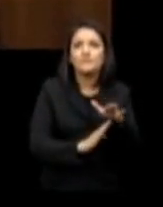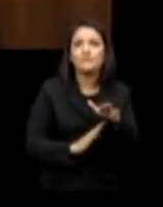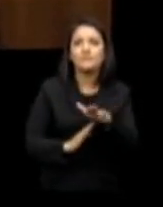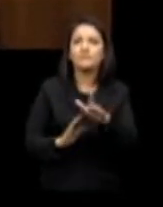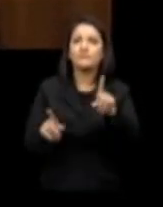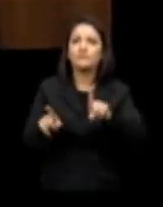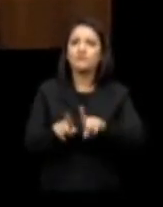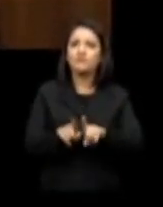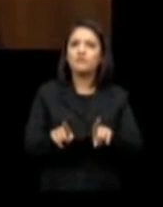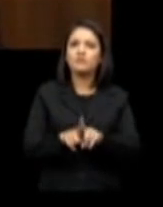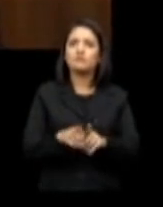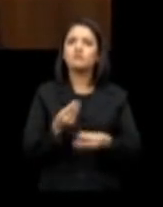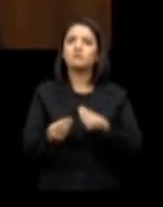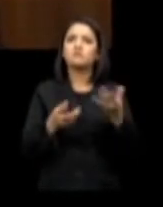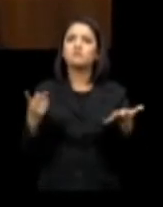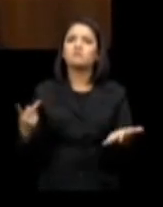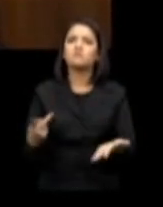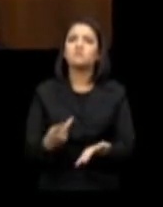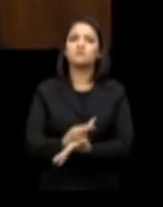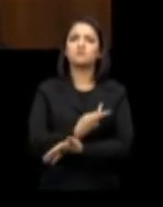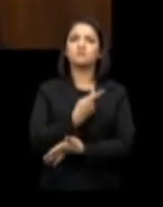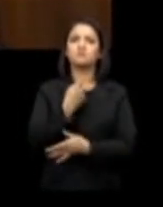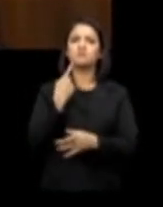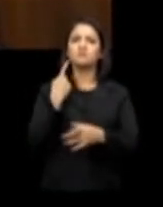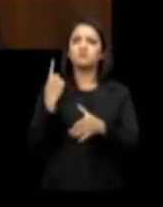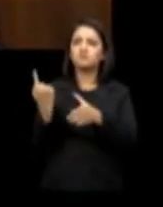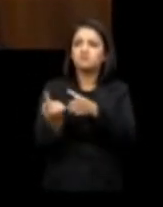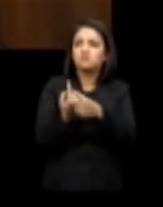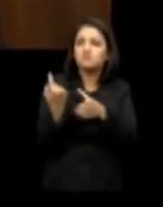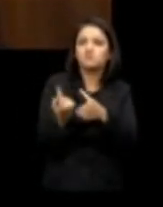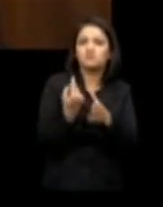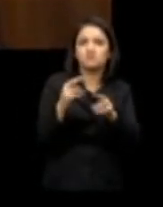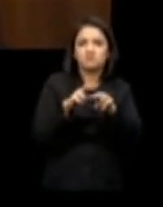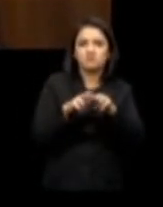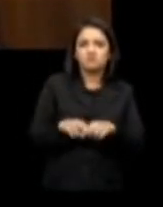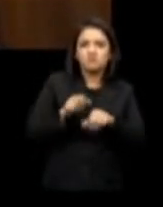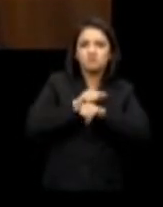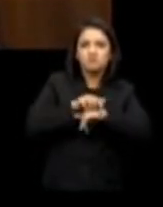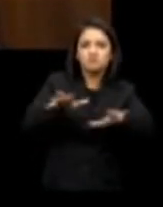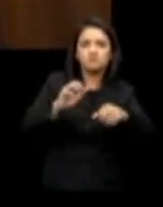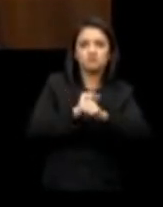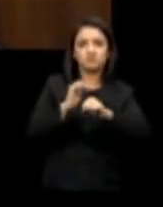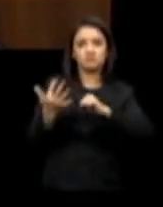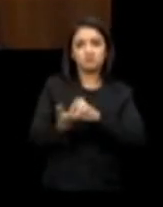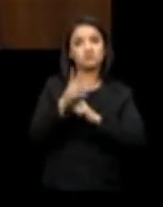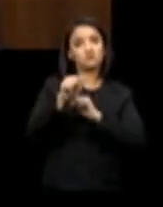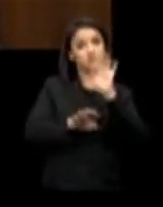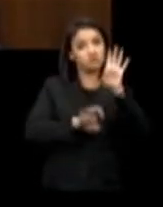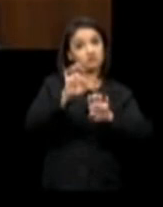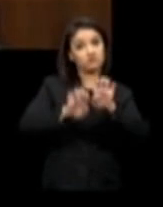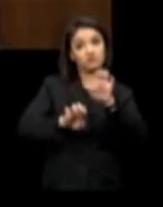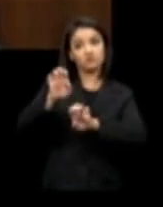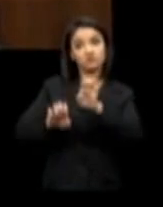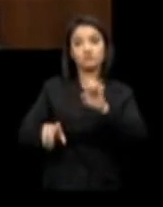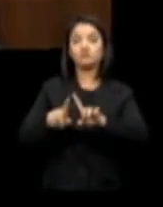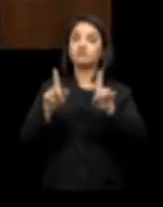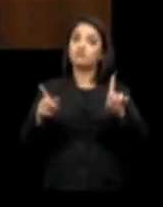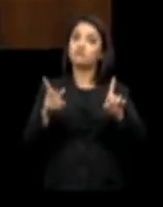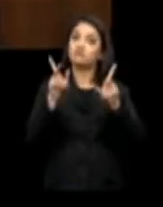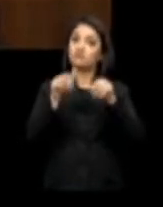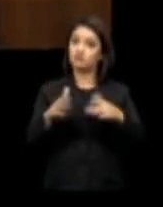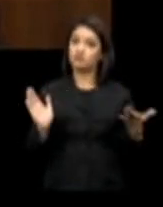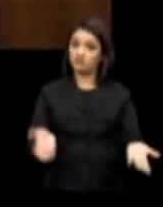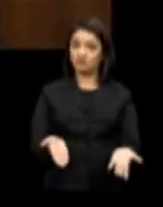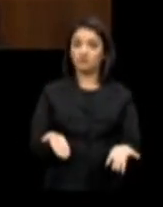sobre a disseminação da Covid-19, é exatamente o levantamento de dados estatísticos. Registre-se, como bem observado pela ministra